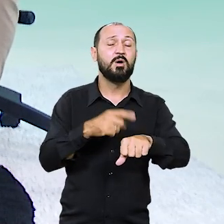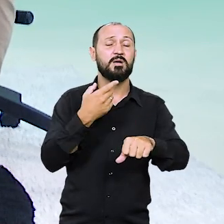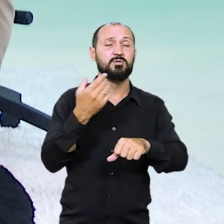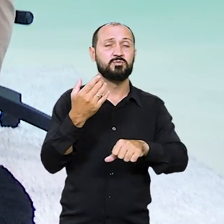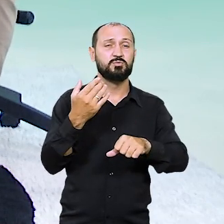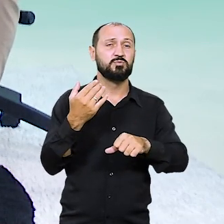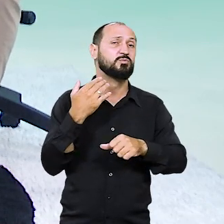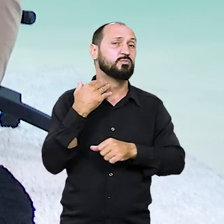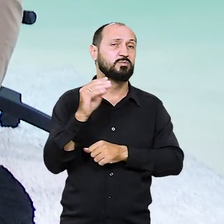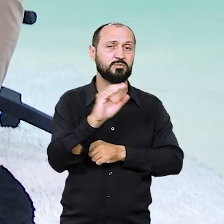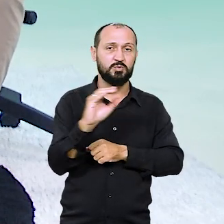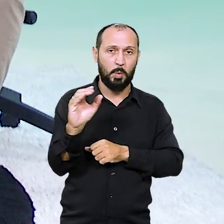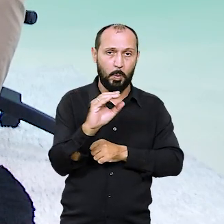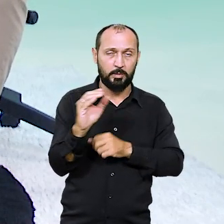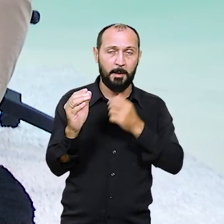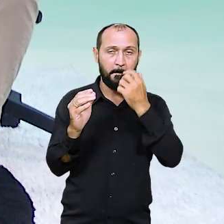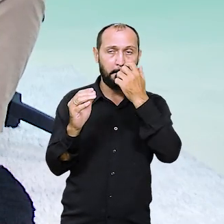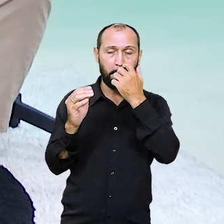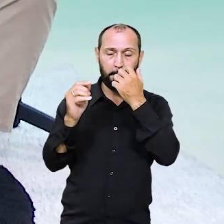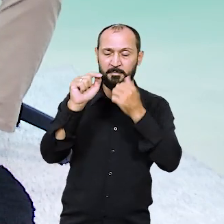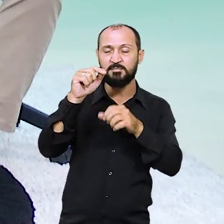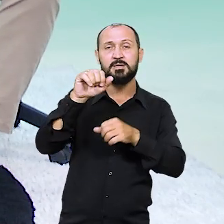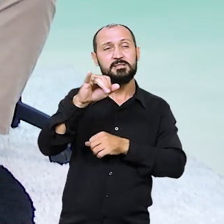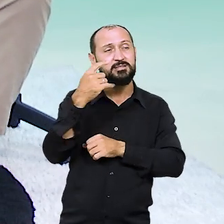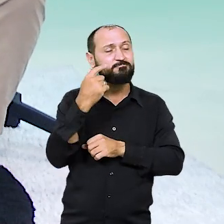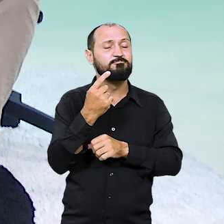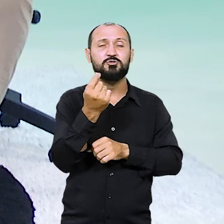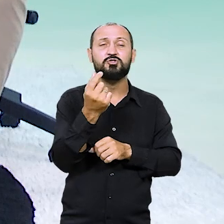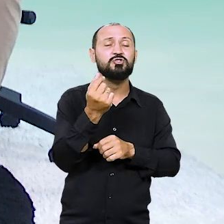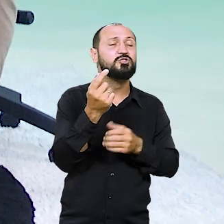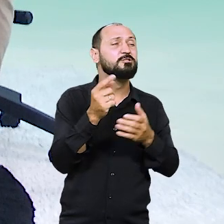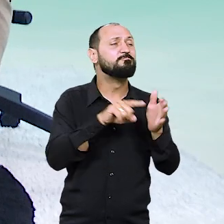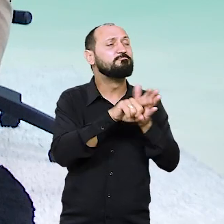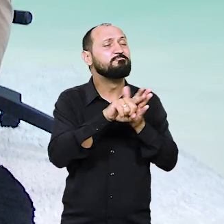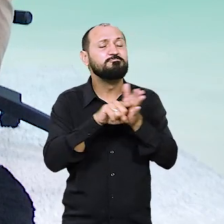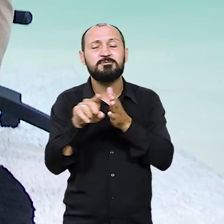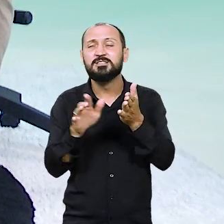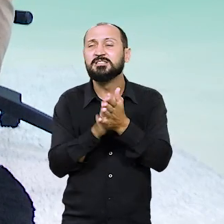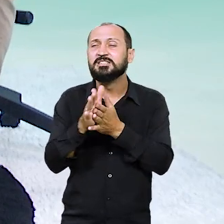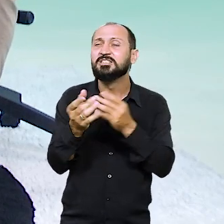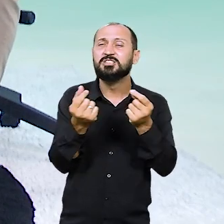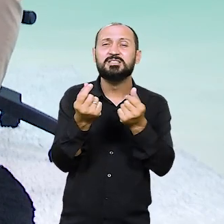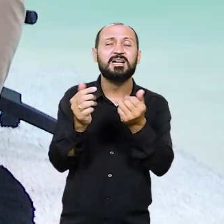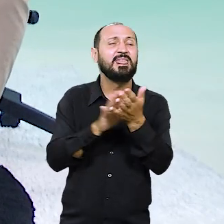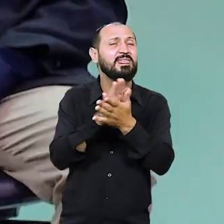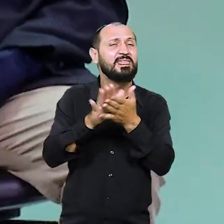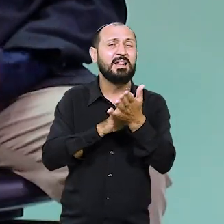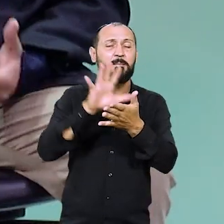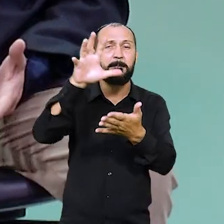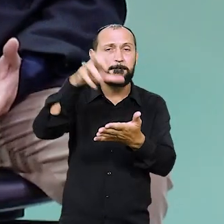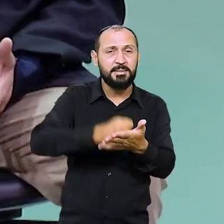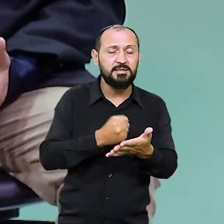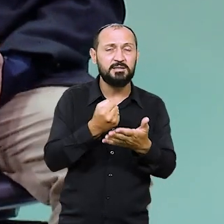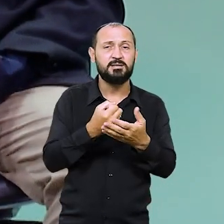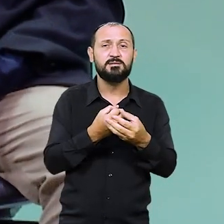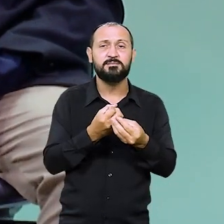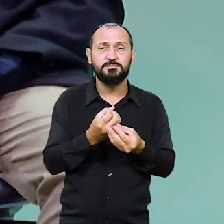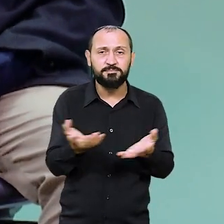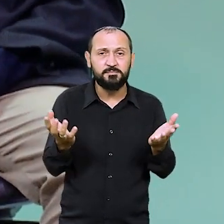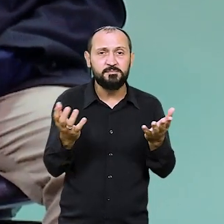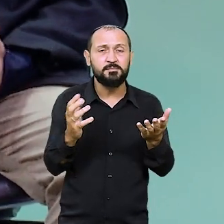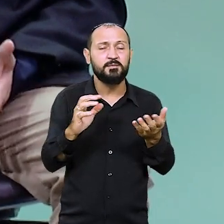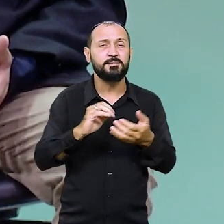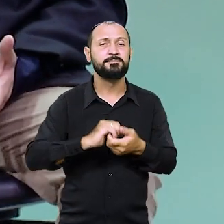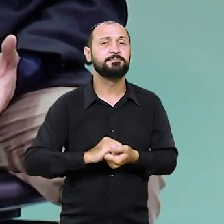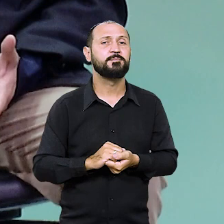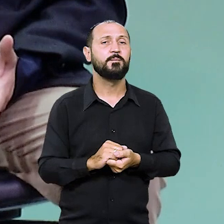ele determina o bloqueio imediato das contas bancárias dos devedores e ali, caso não seja encontrado